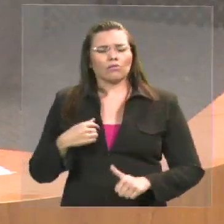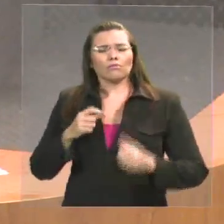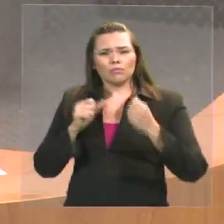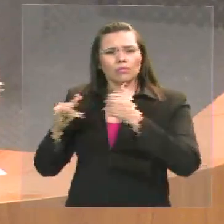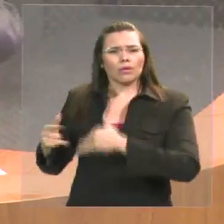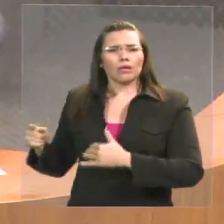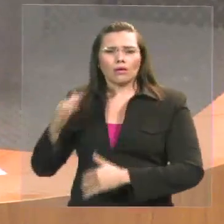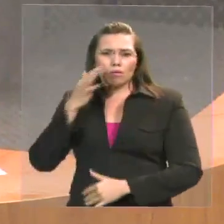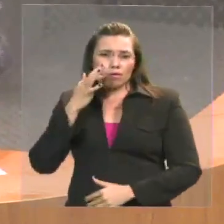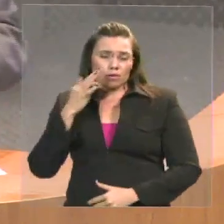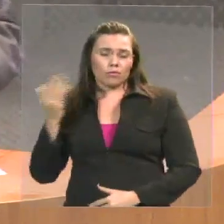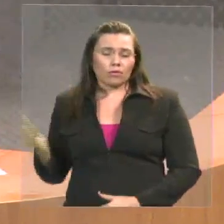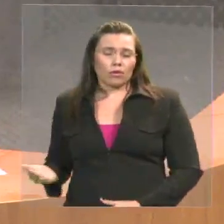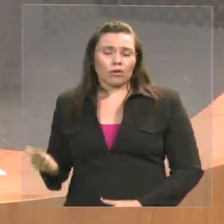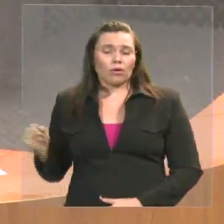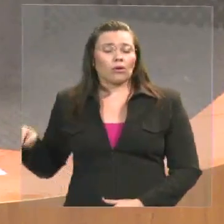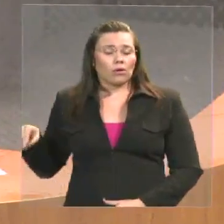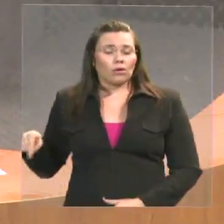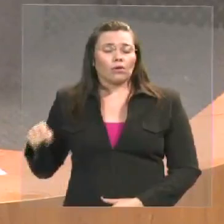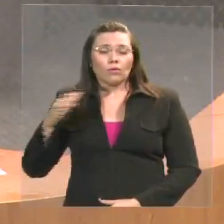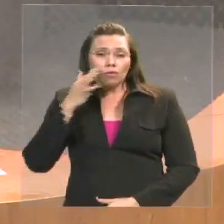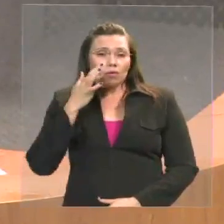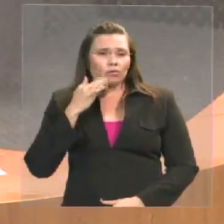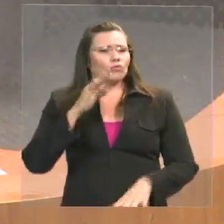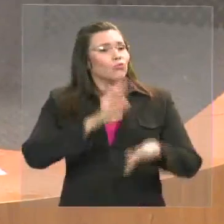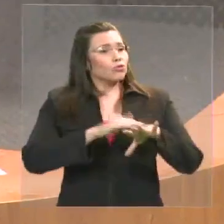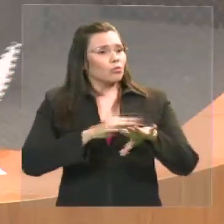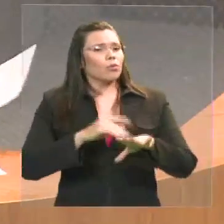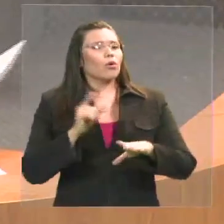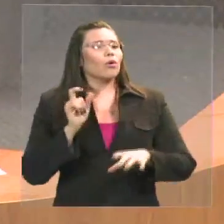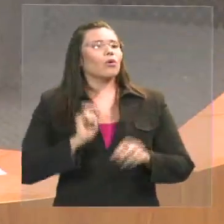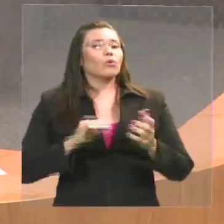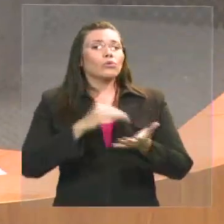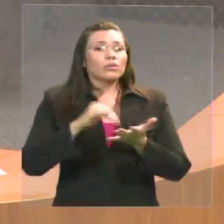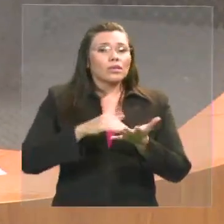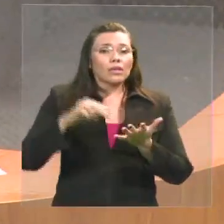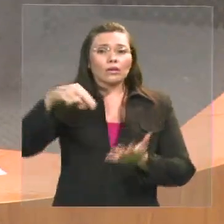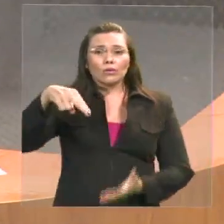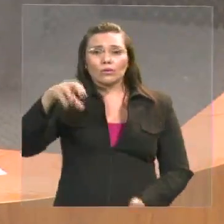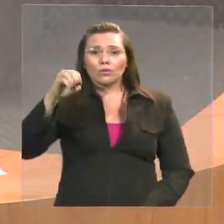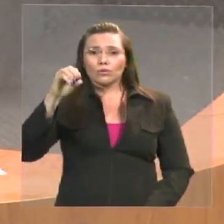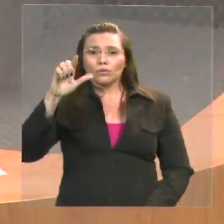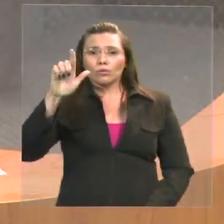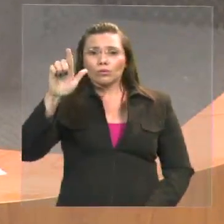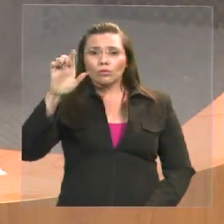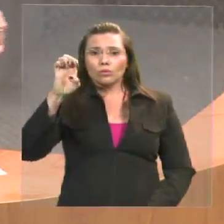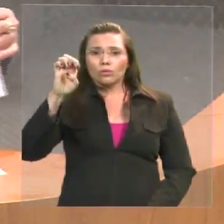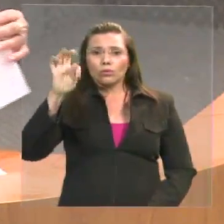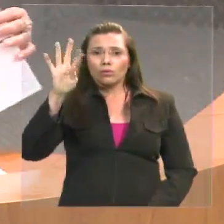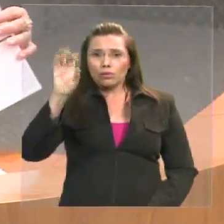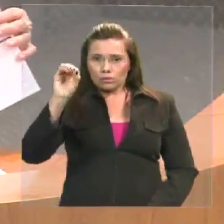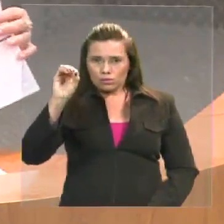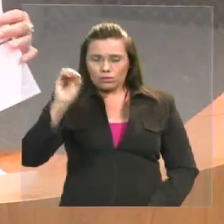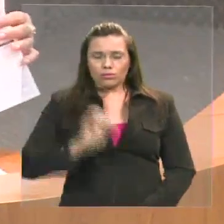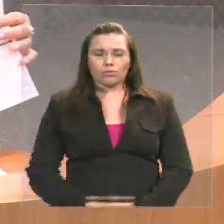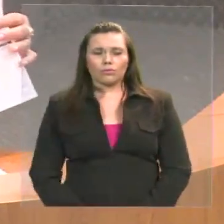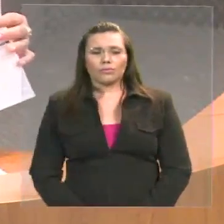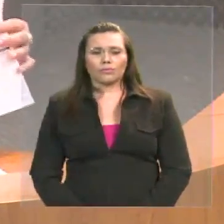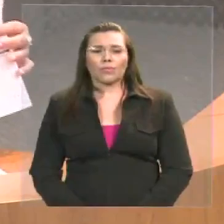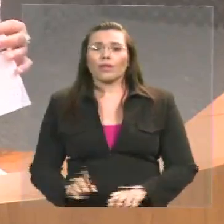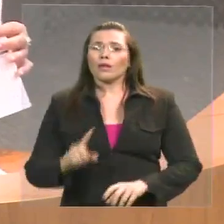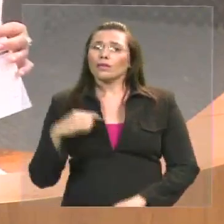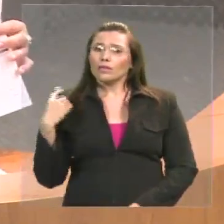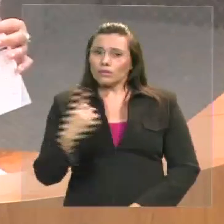no mesmo instante, estava ali também participando dessa importante iniciativa, dos programas que estavam sendo lançados, e ali nós